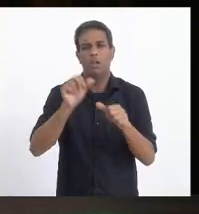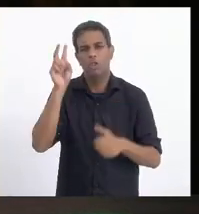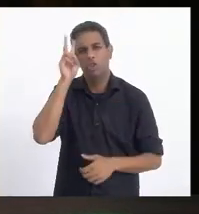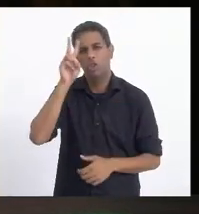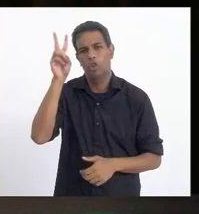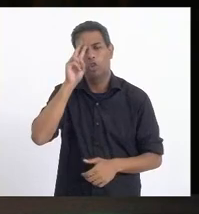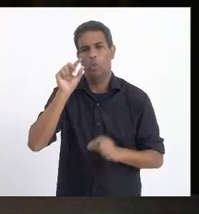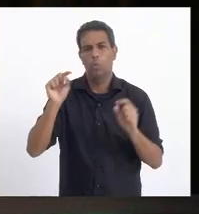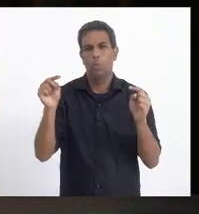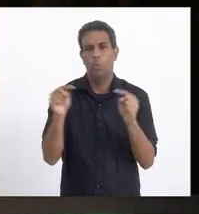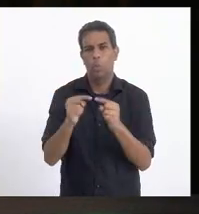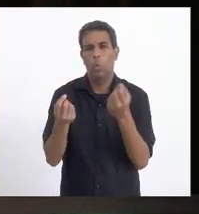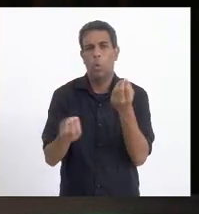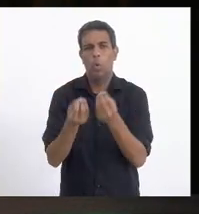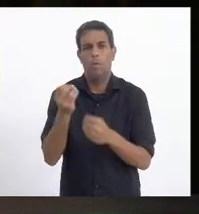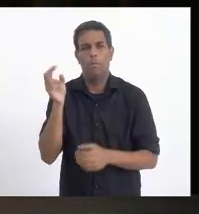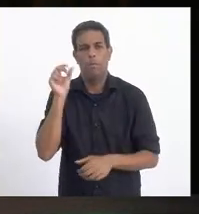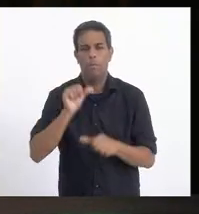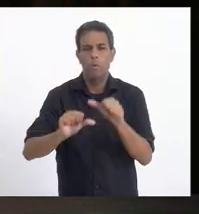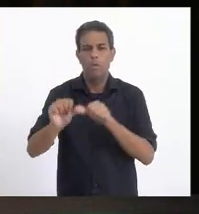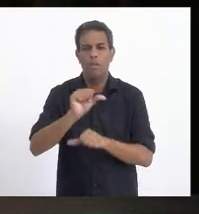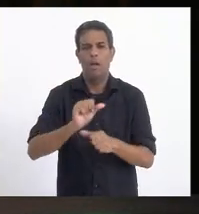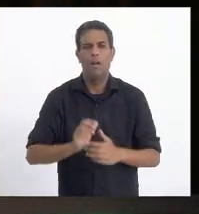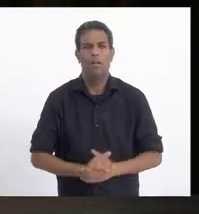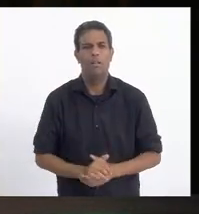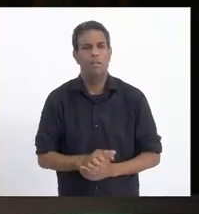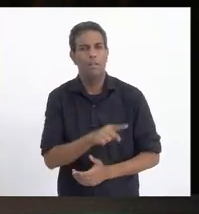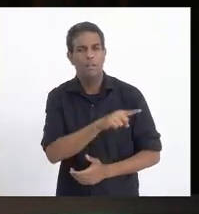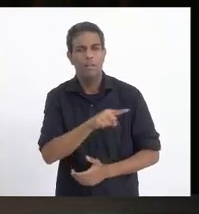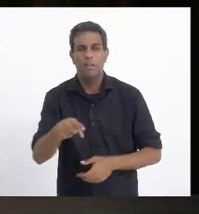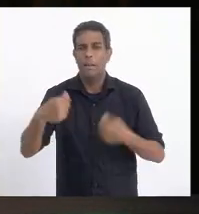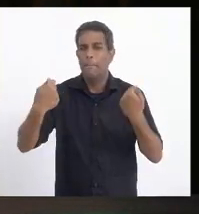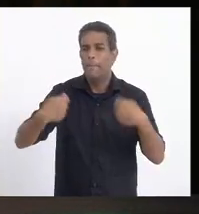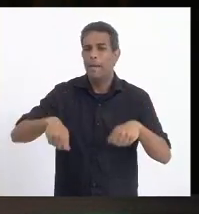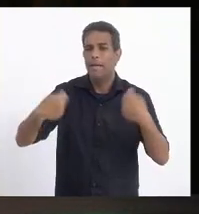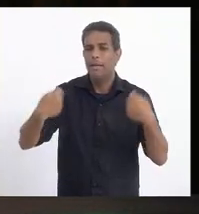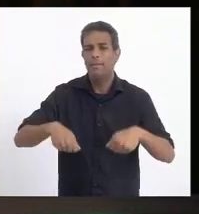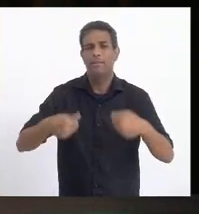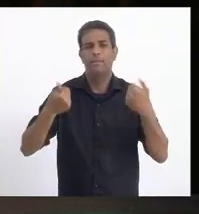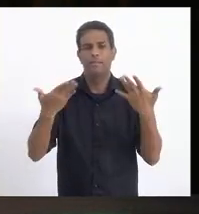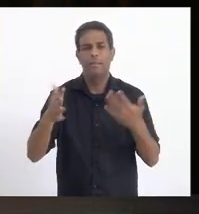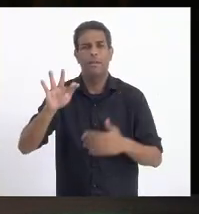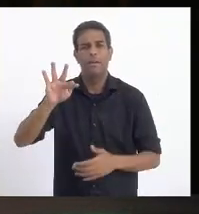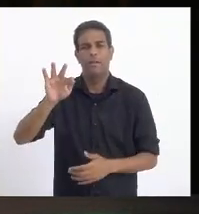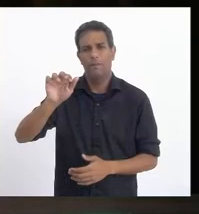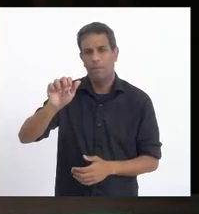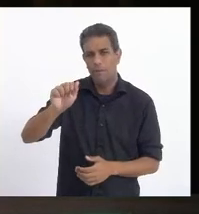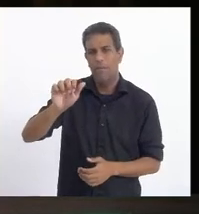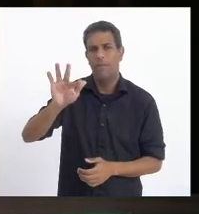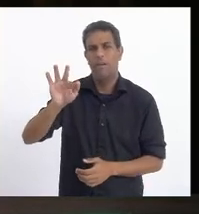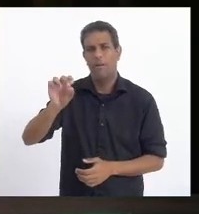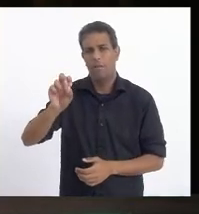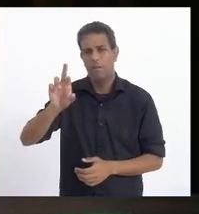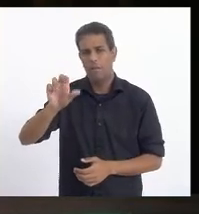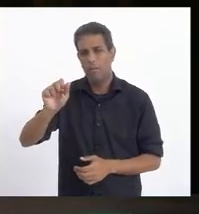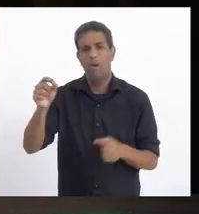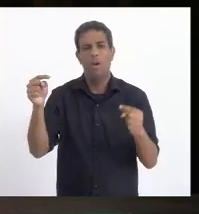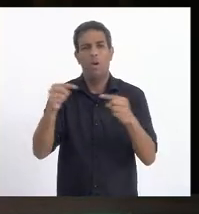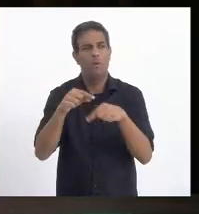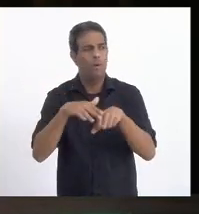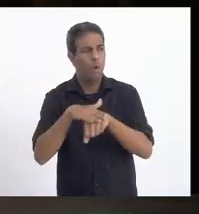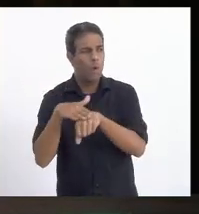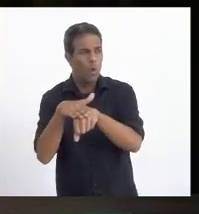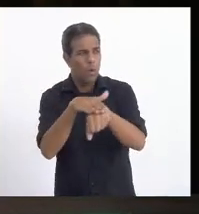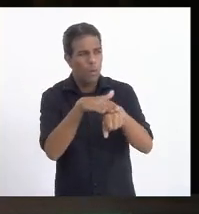história não tem como mudar a vida dele ele tinha que ir sim como favor é que eu digo aqui onde eu parabenizo a